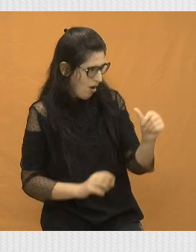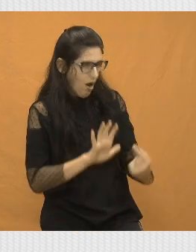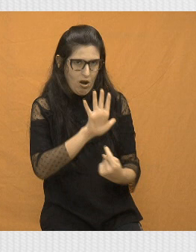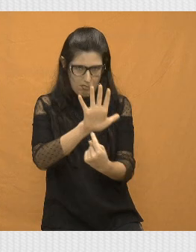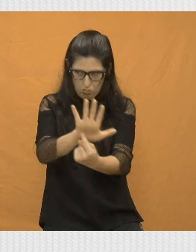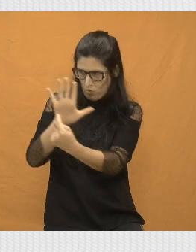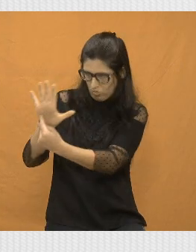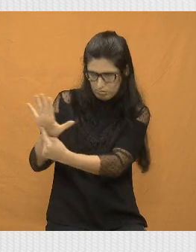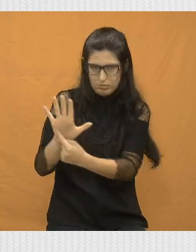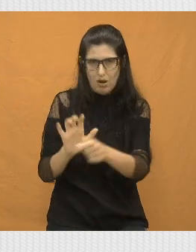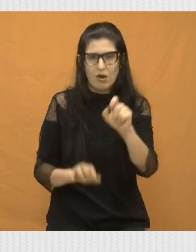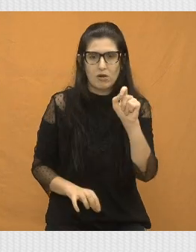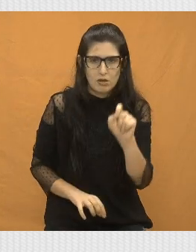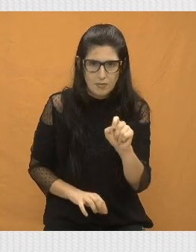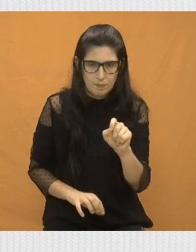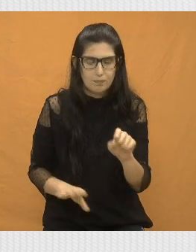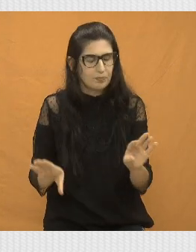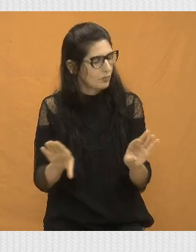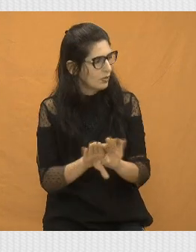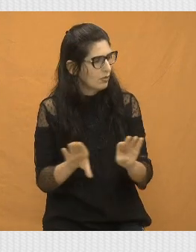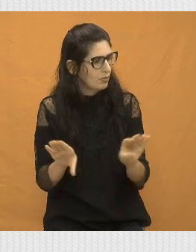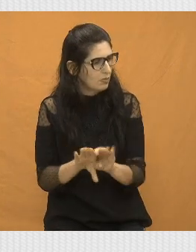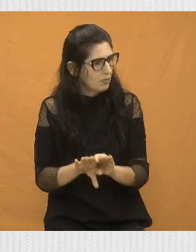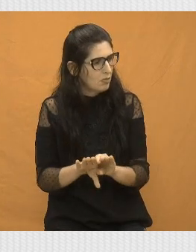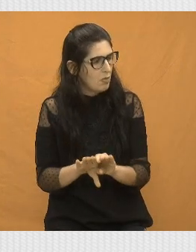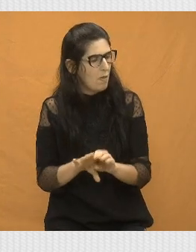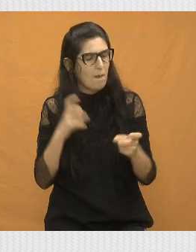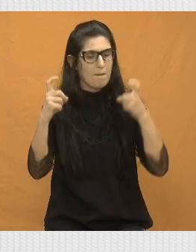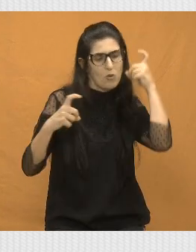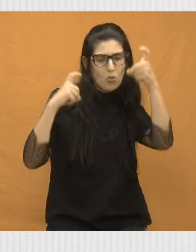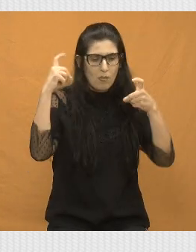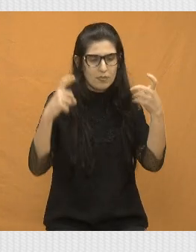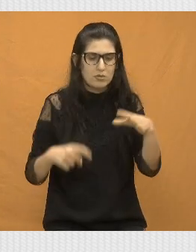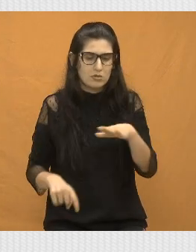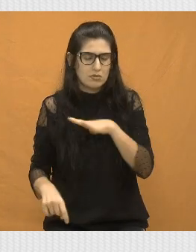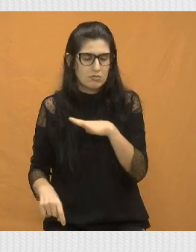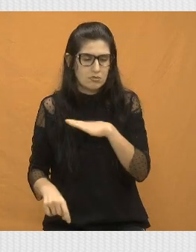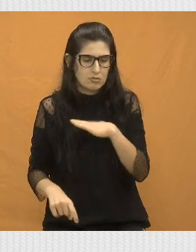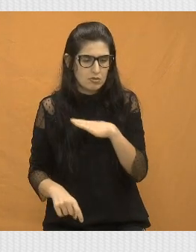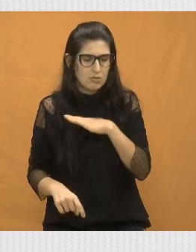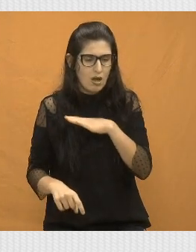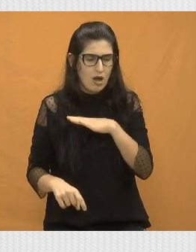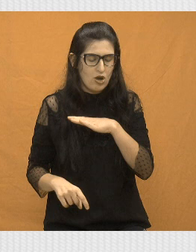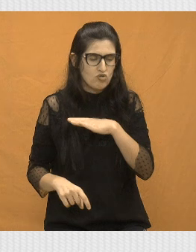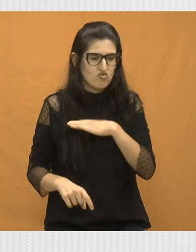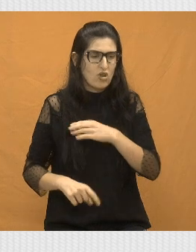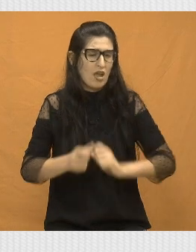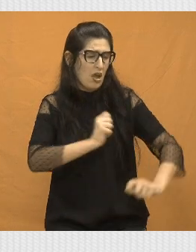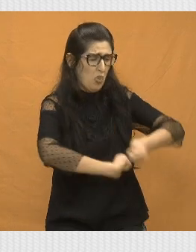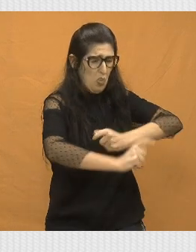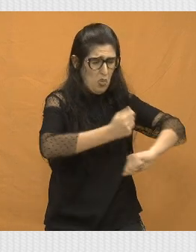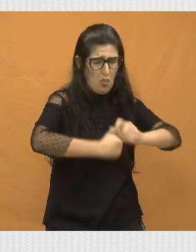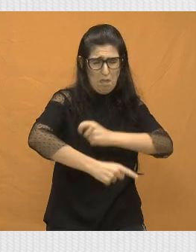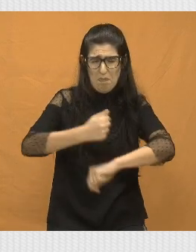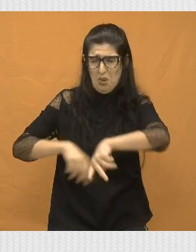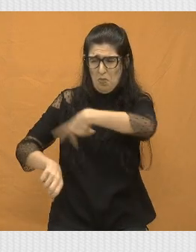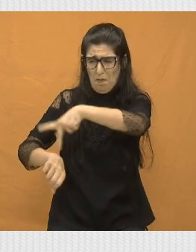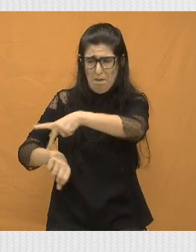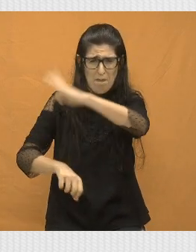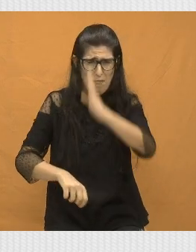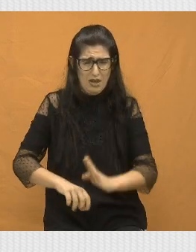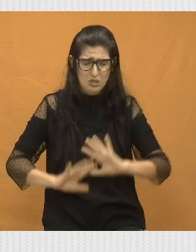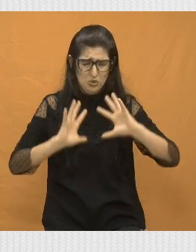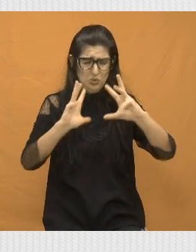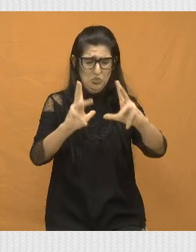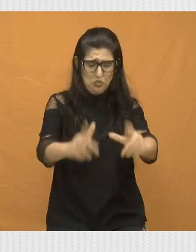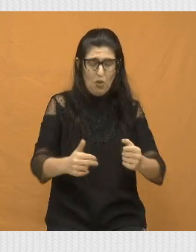demonstra ainda também a preocupação do município com essas questões econômicas do país. Os gastos não estão,